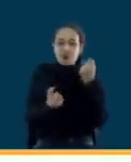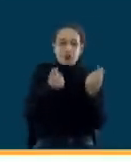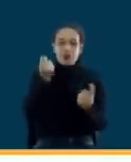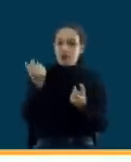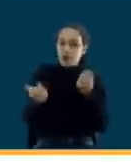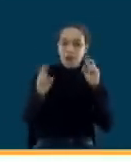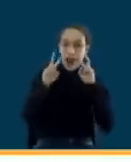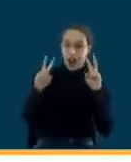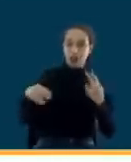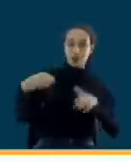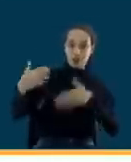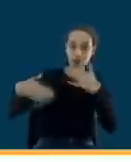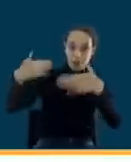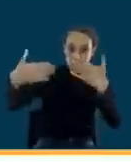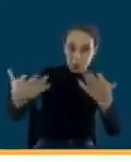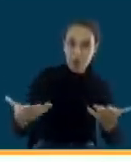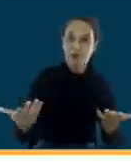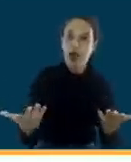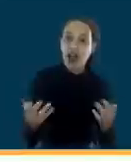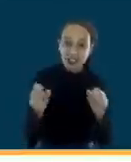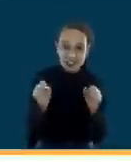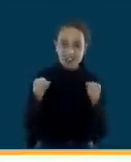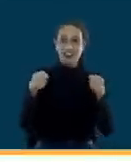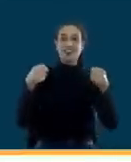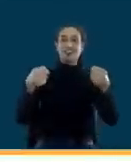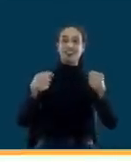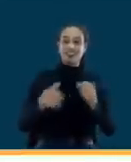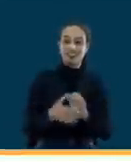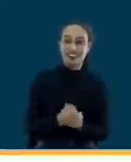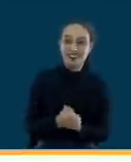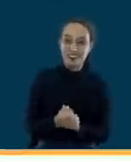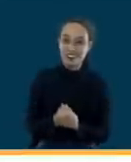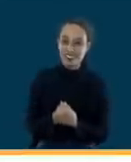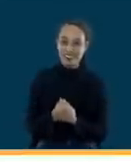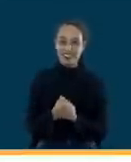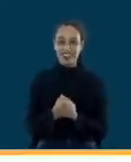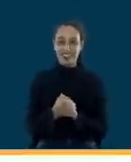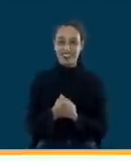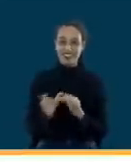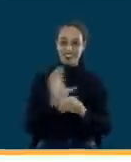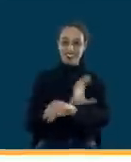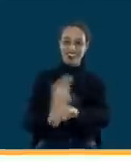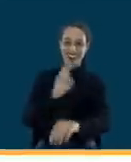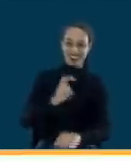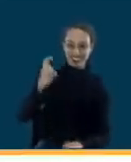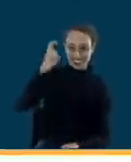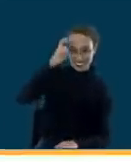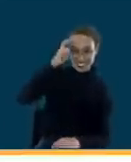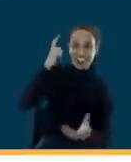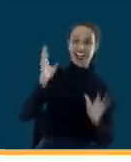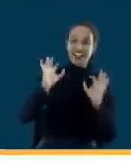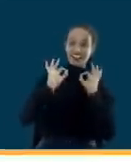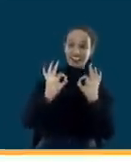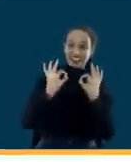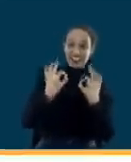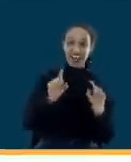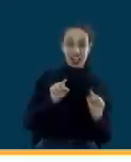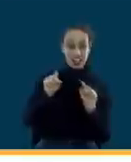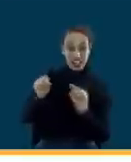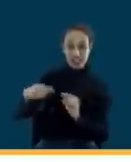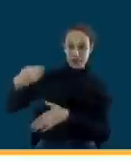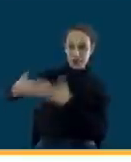tanta participação, de tanto engajamento, de tanta mobilização do setor cultural e, sem dúvida, né, que esse processo fará